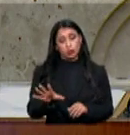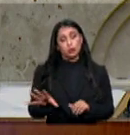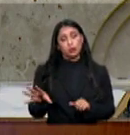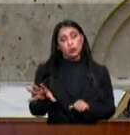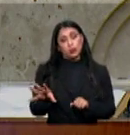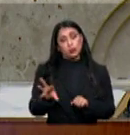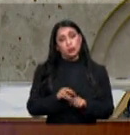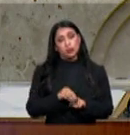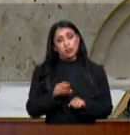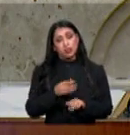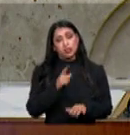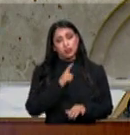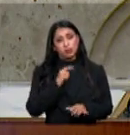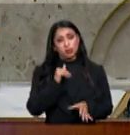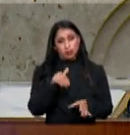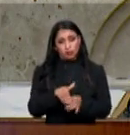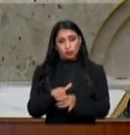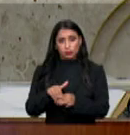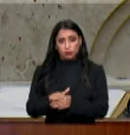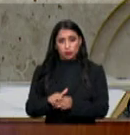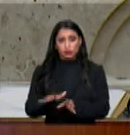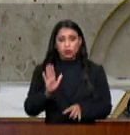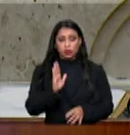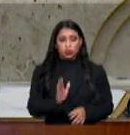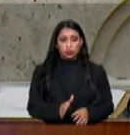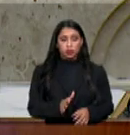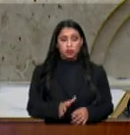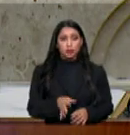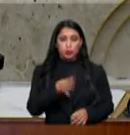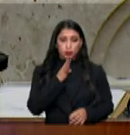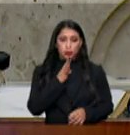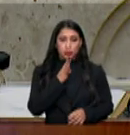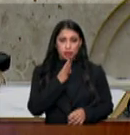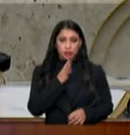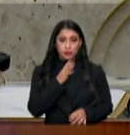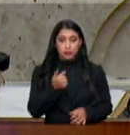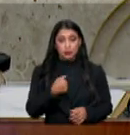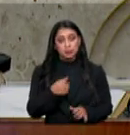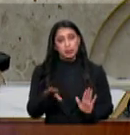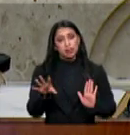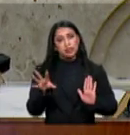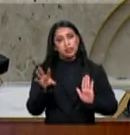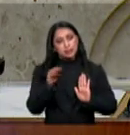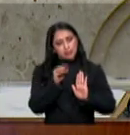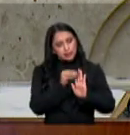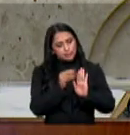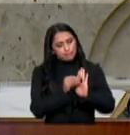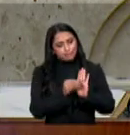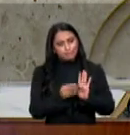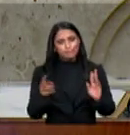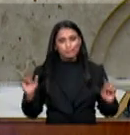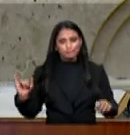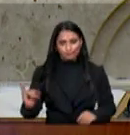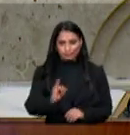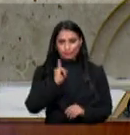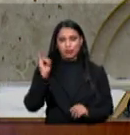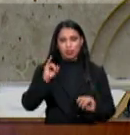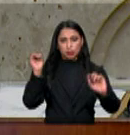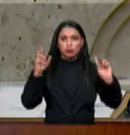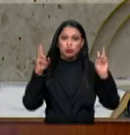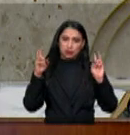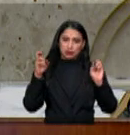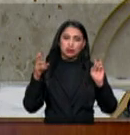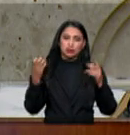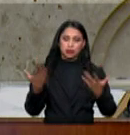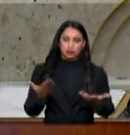clara, cabelos grisalhos, volumosos e lisos. Usa toga preta por cima do terno escuro, camisa branca,